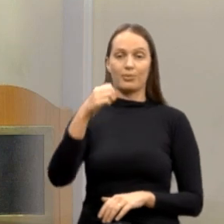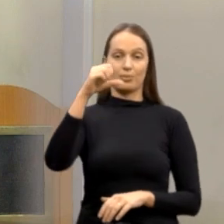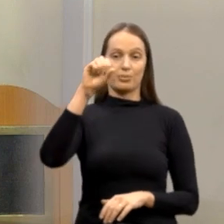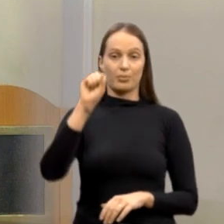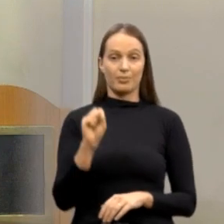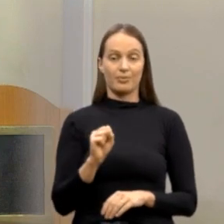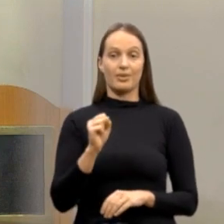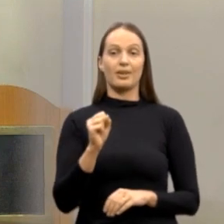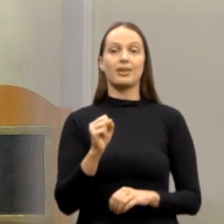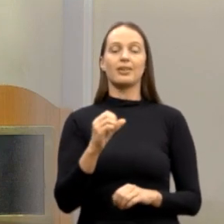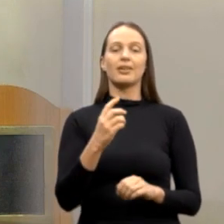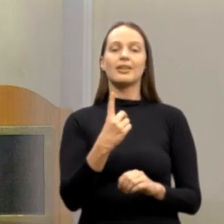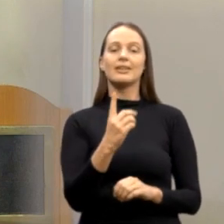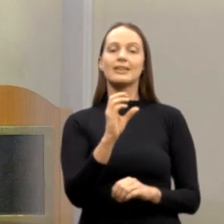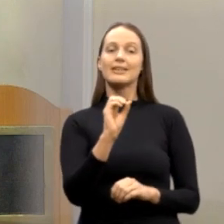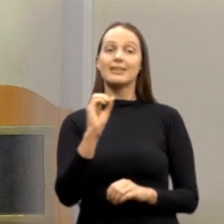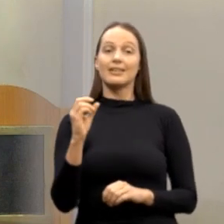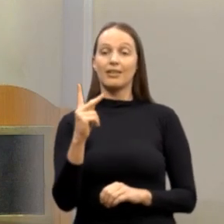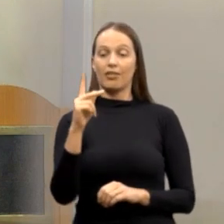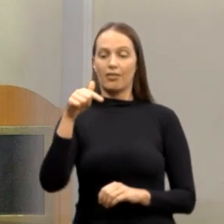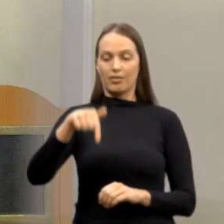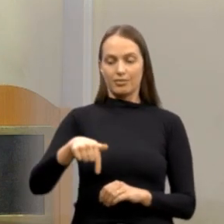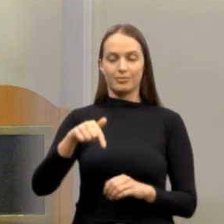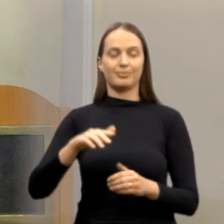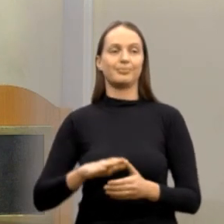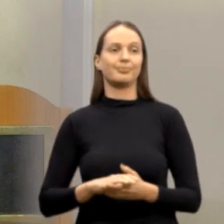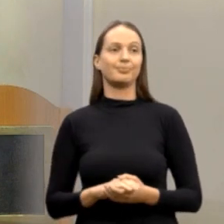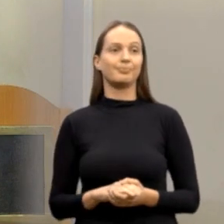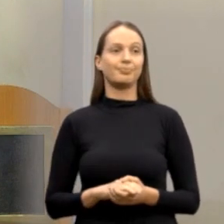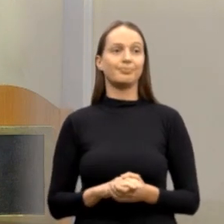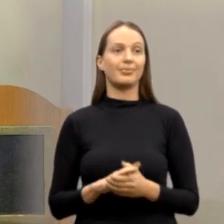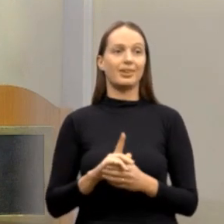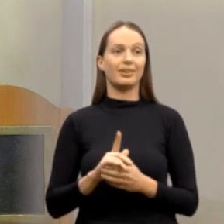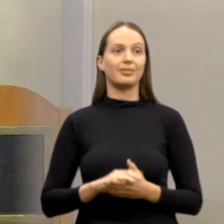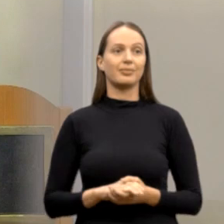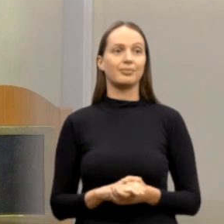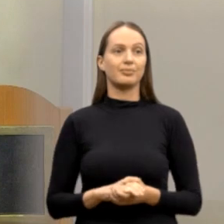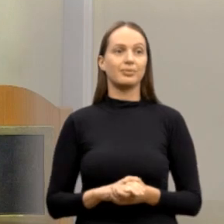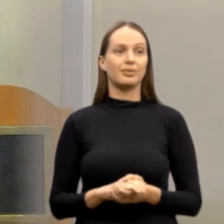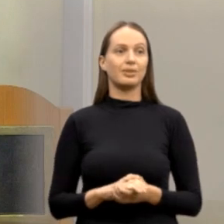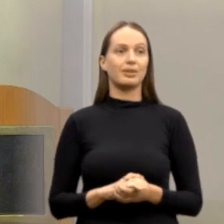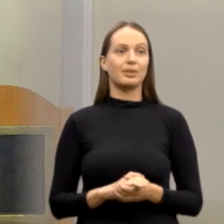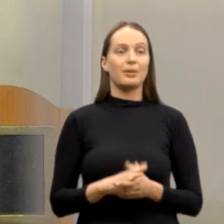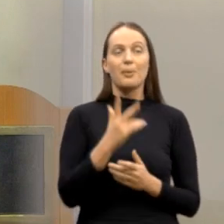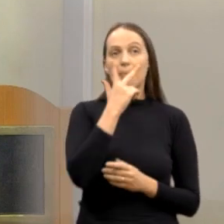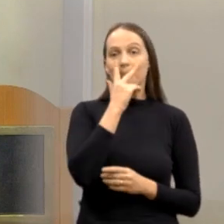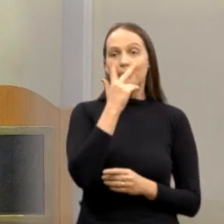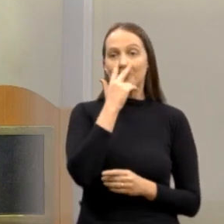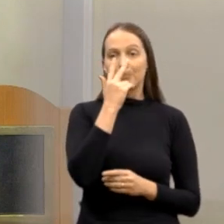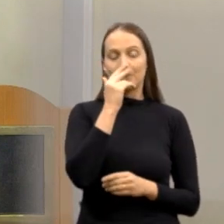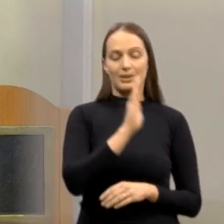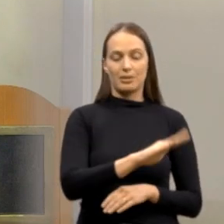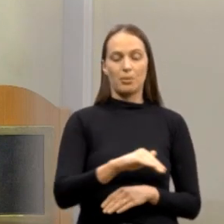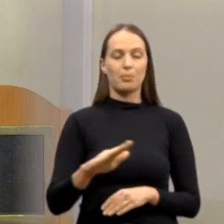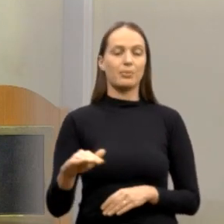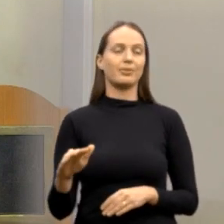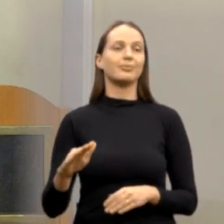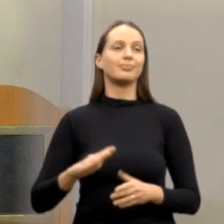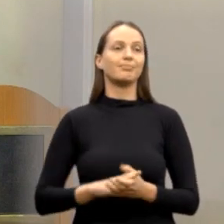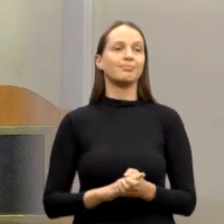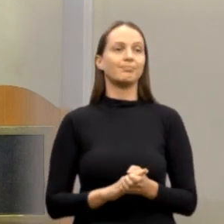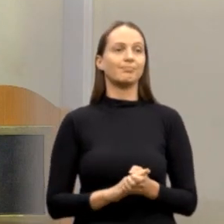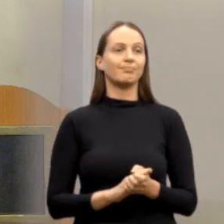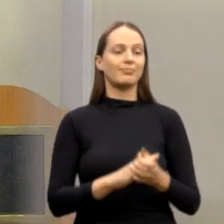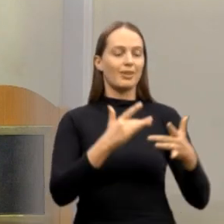100 kg apesar do tamanho tinha o jeito de uma criança no corpo de um adulto era um menino que tinha um coração